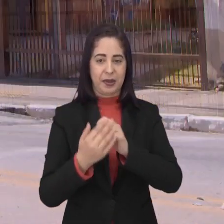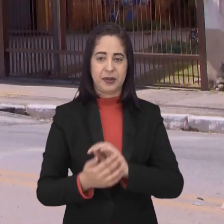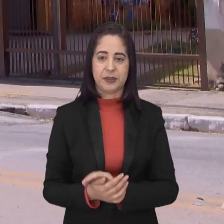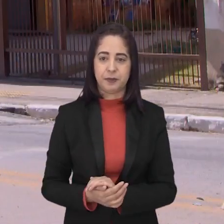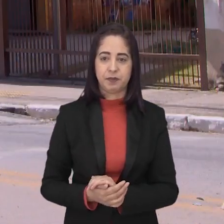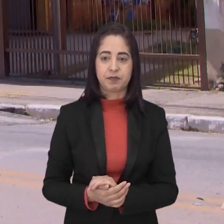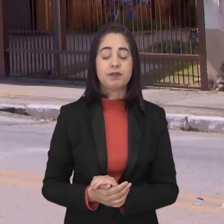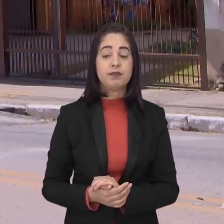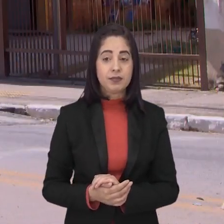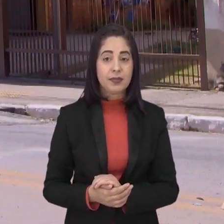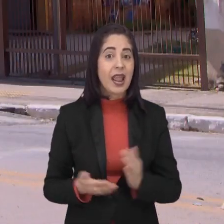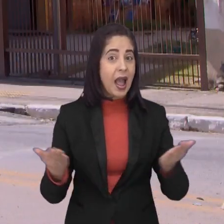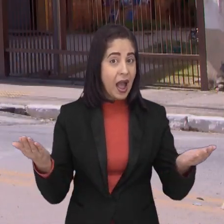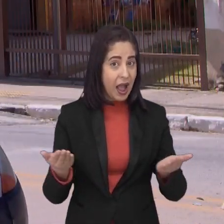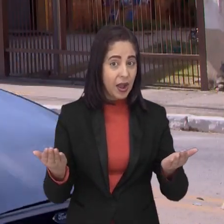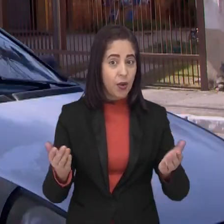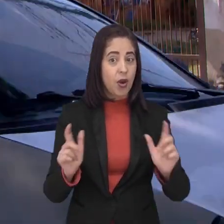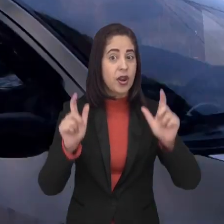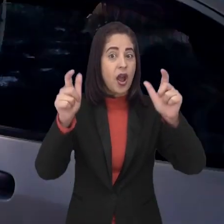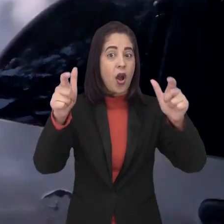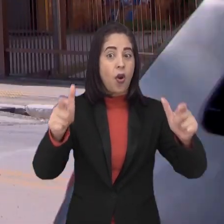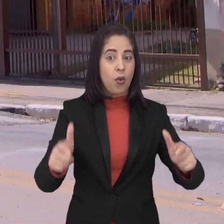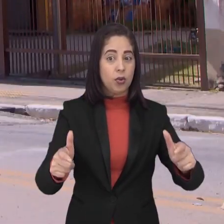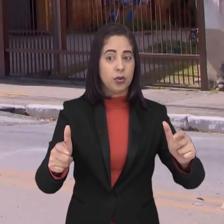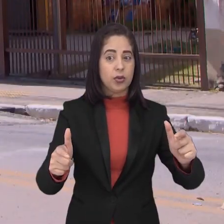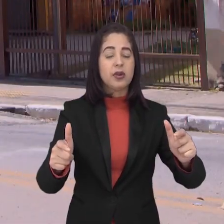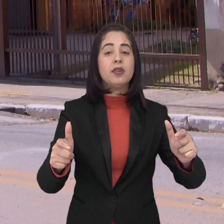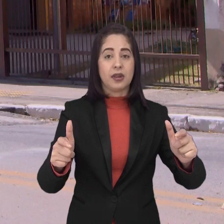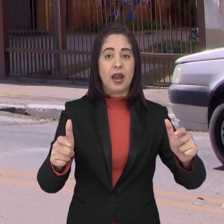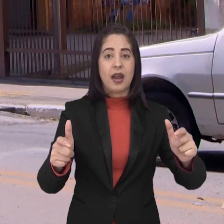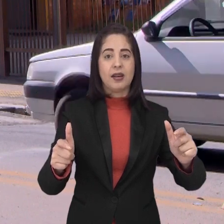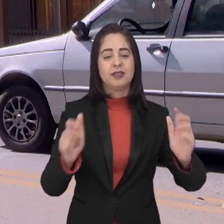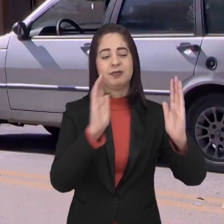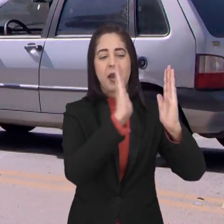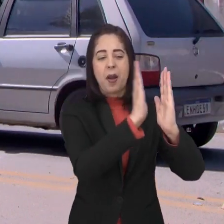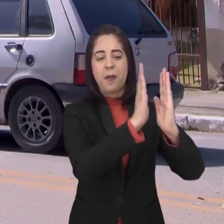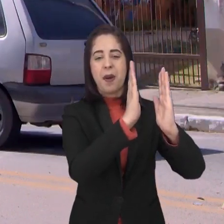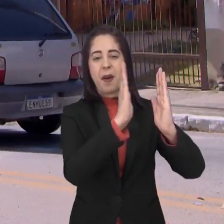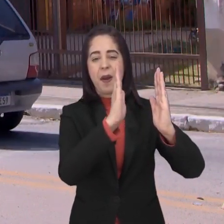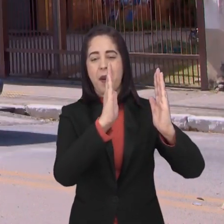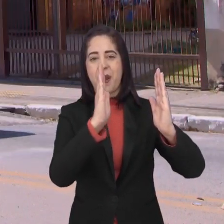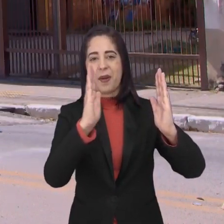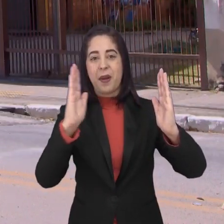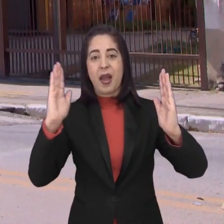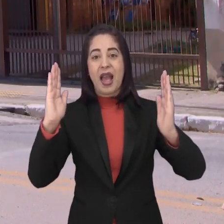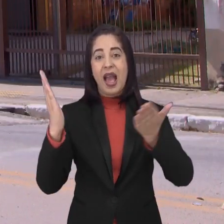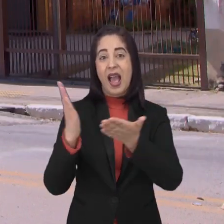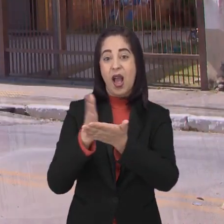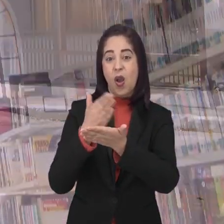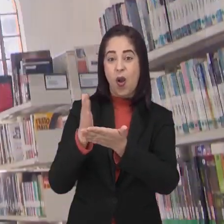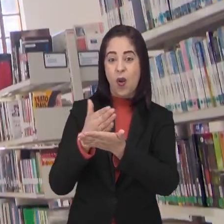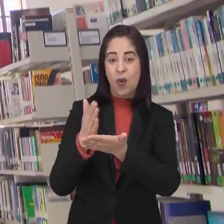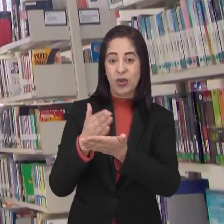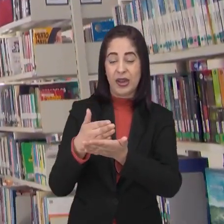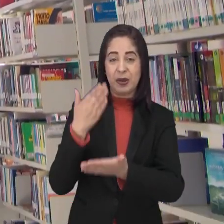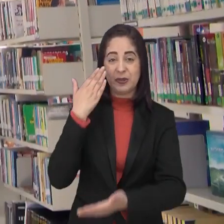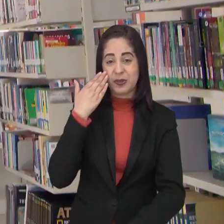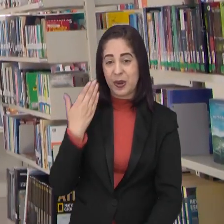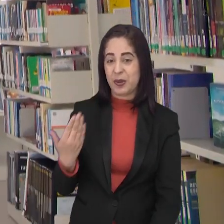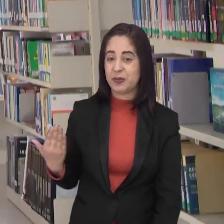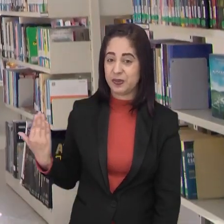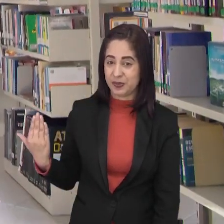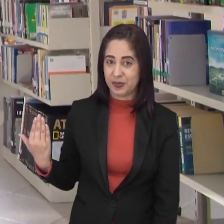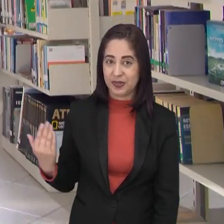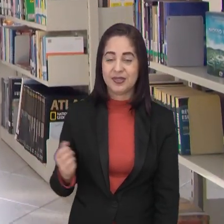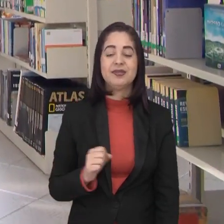distrito. Posteriormente, o espaço foi dado à prefeitura pela família Molina para se tornar de utilidade pública. Mais tarde, passou